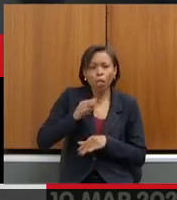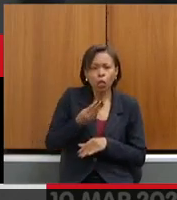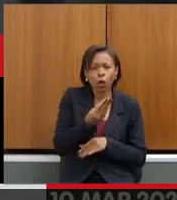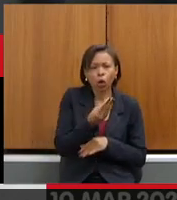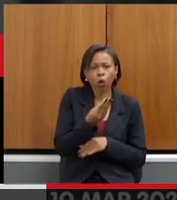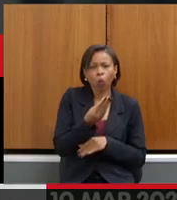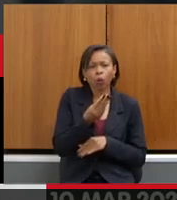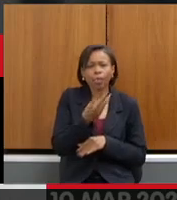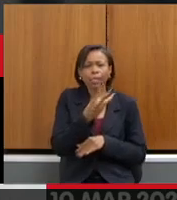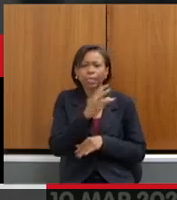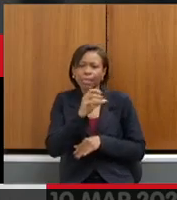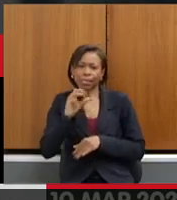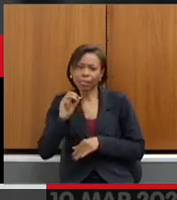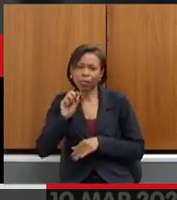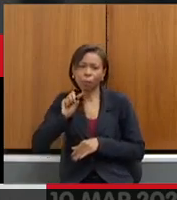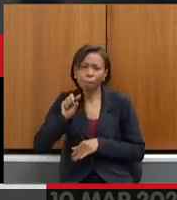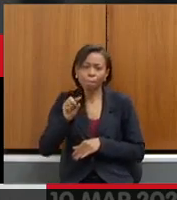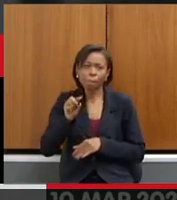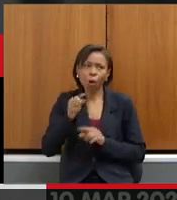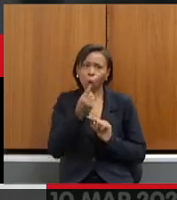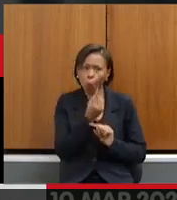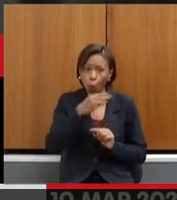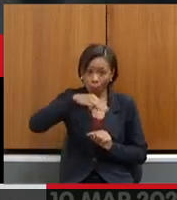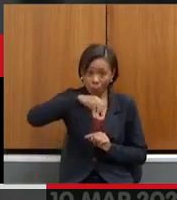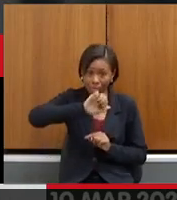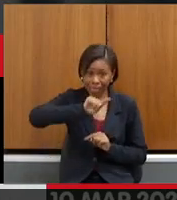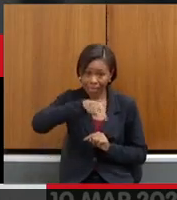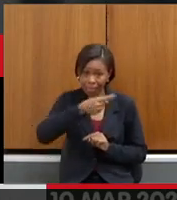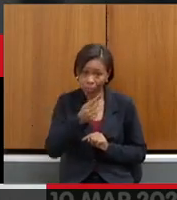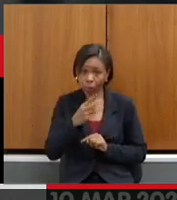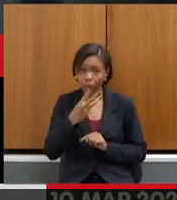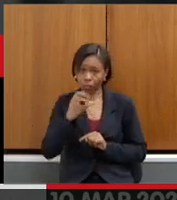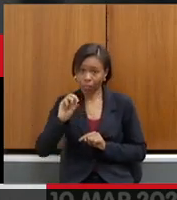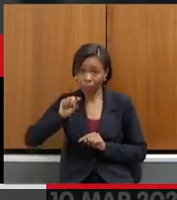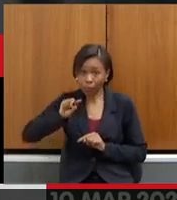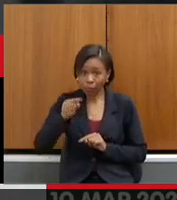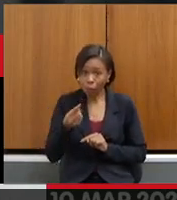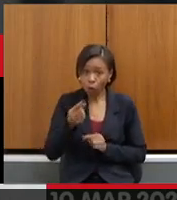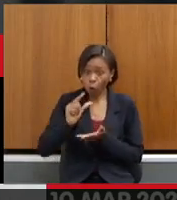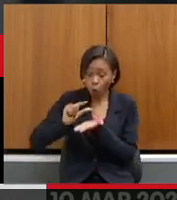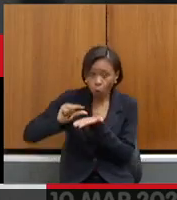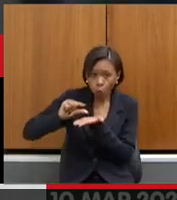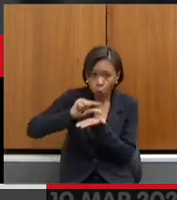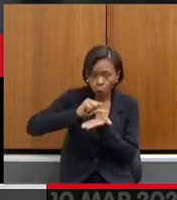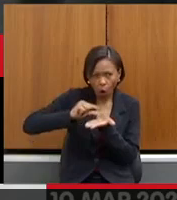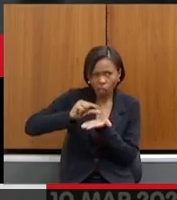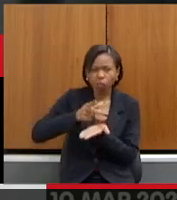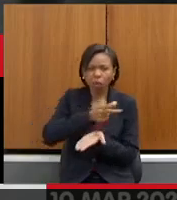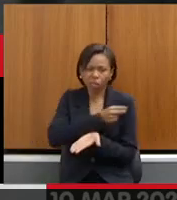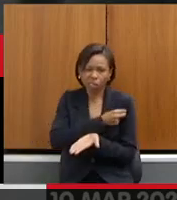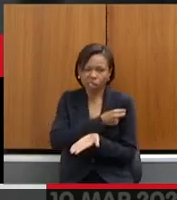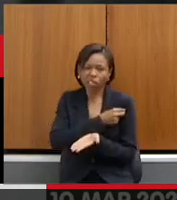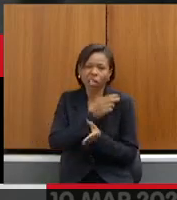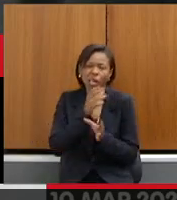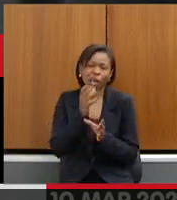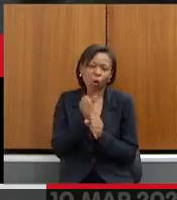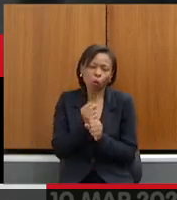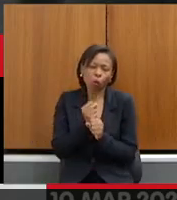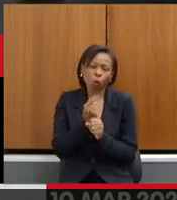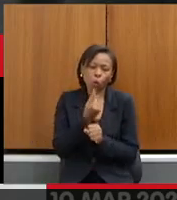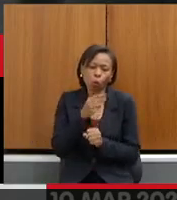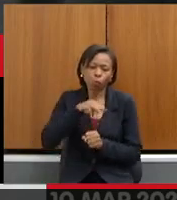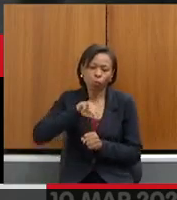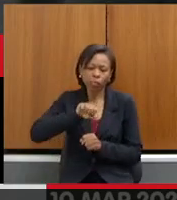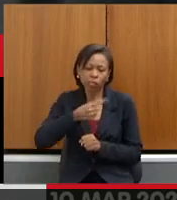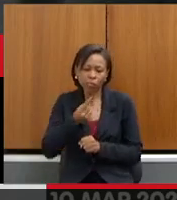1047710 milhão e 300 mil doses para se vacinar que corresponderia 1047710